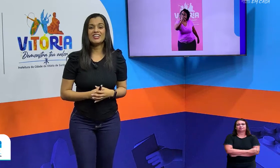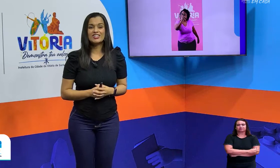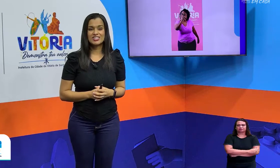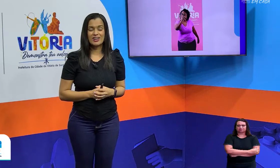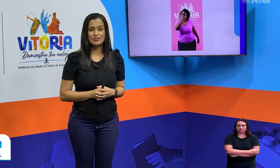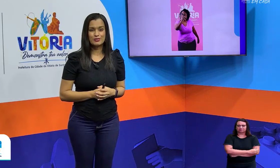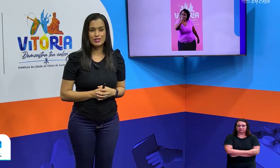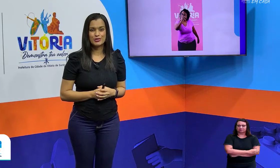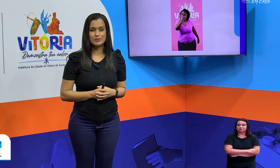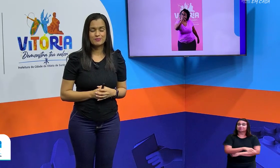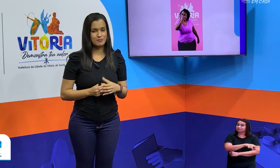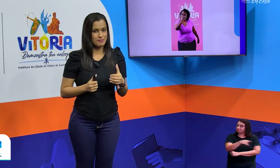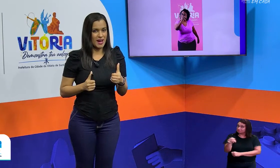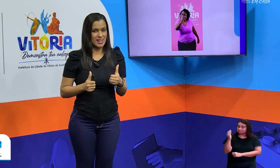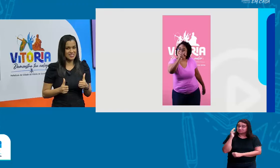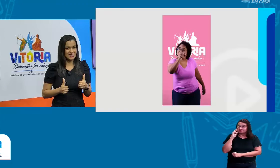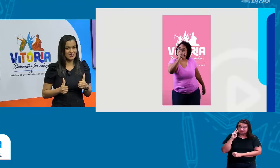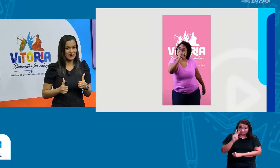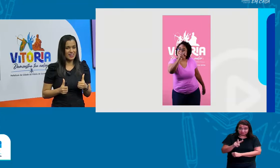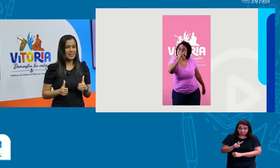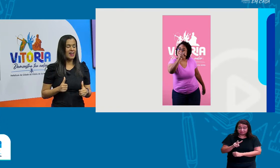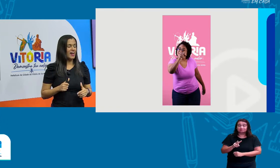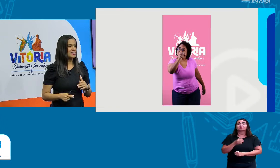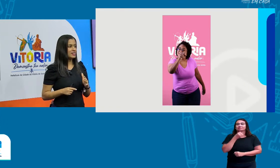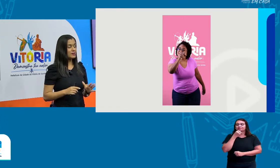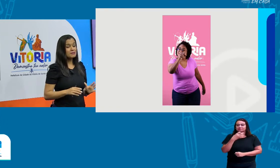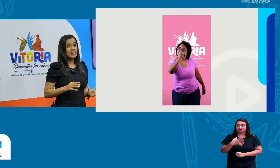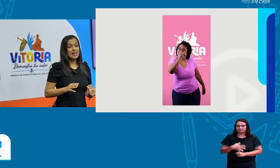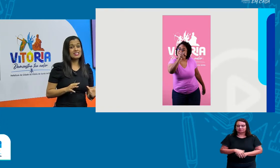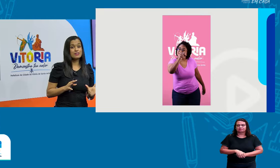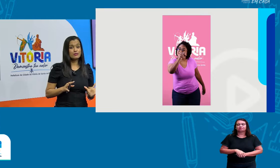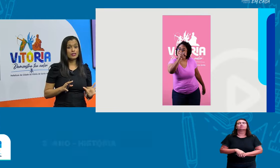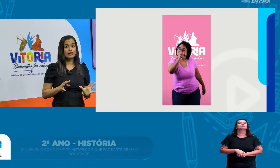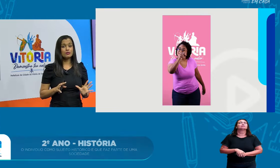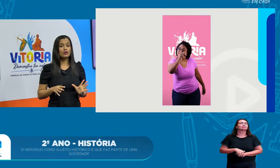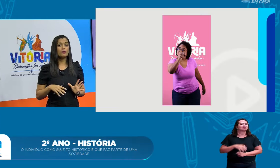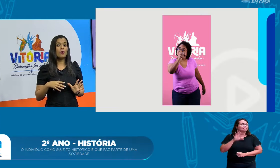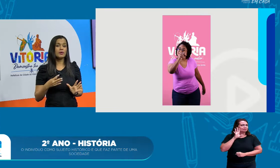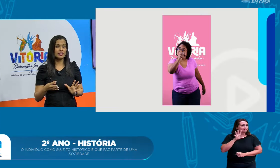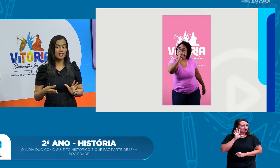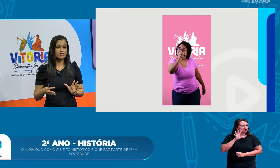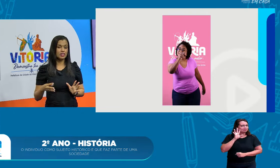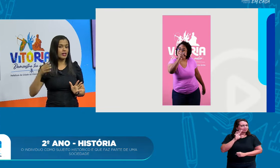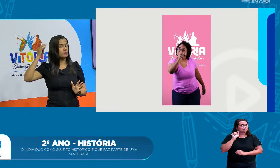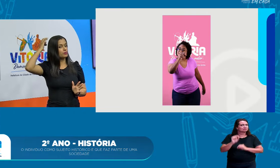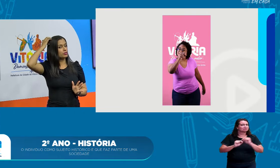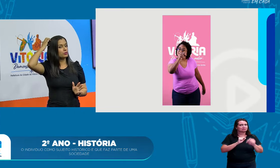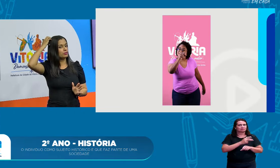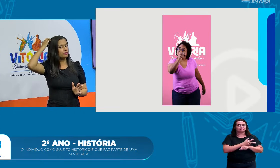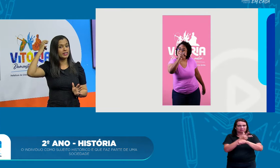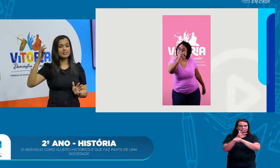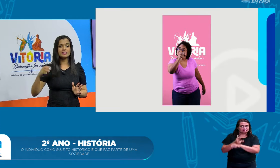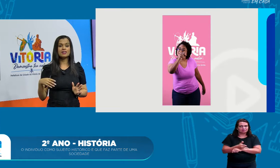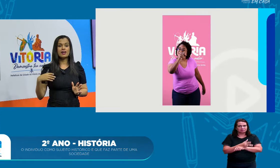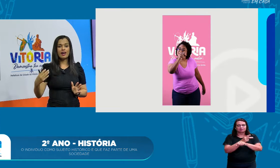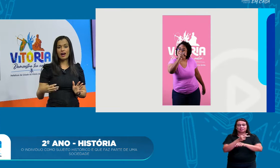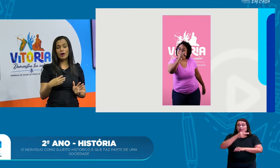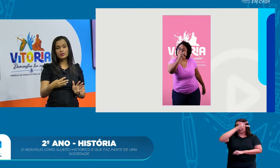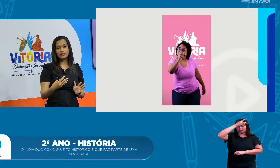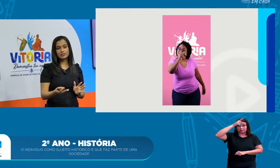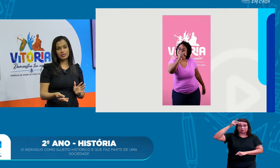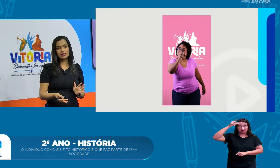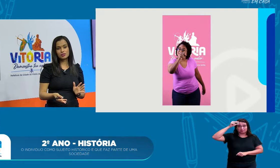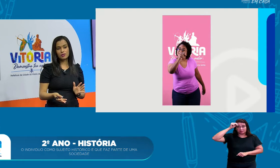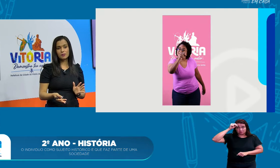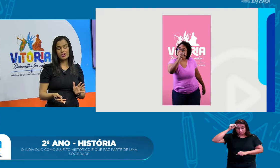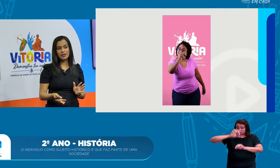E aí, gostaram do vídeo? Massa, não é? Esse vídeo foi uma homenagem que a prefeitura fez ao